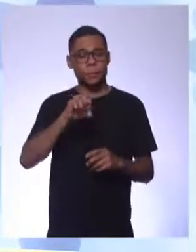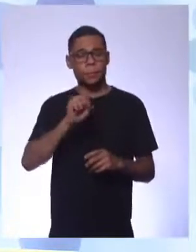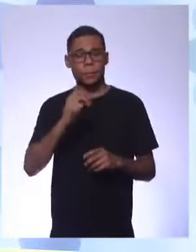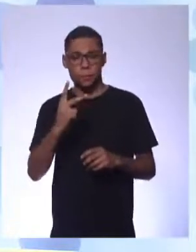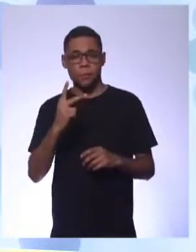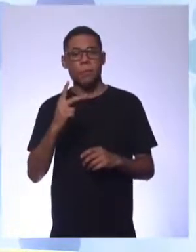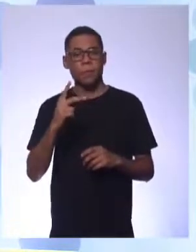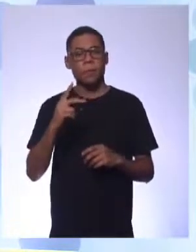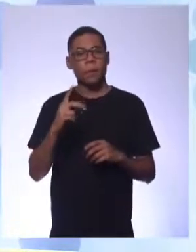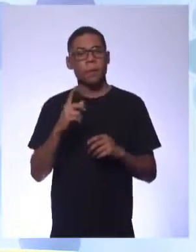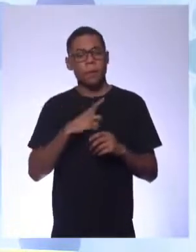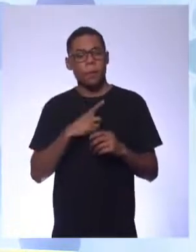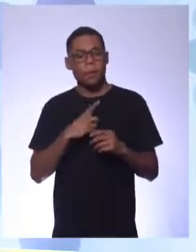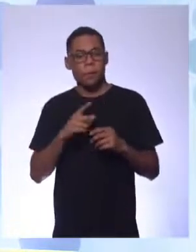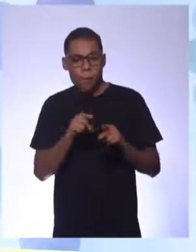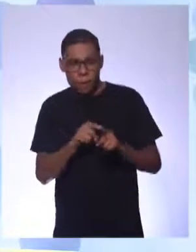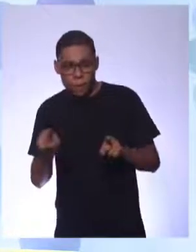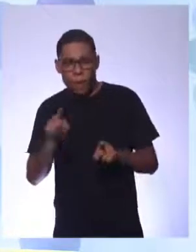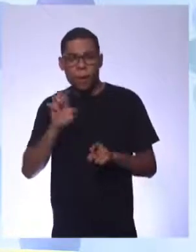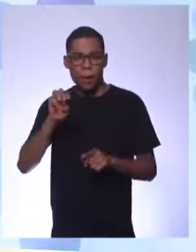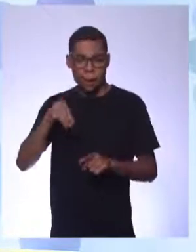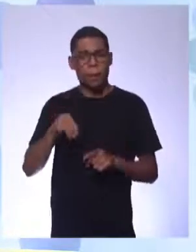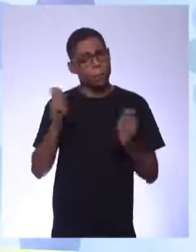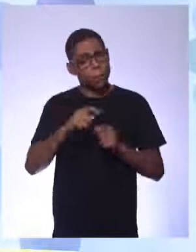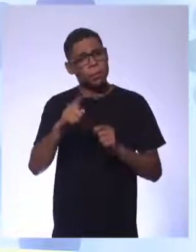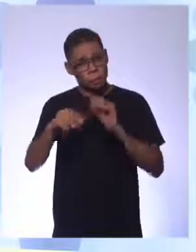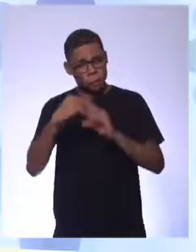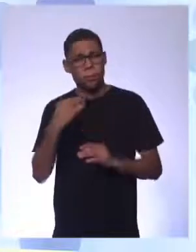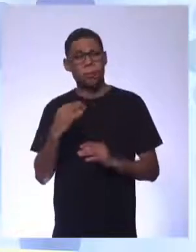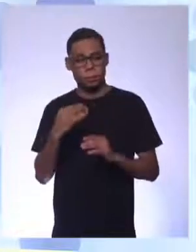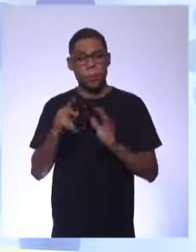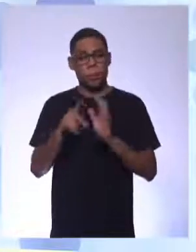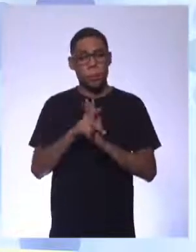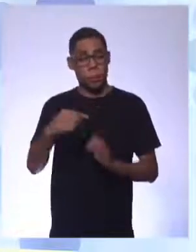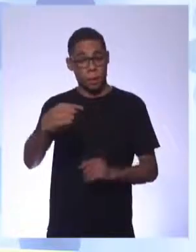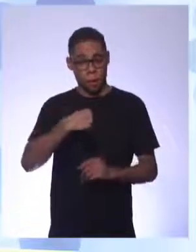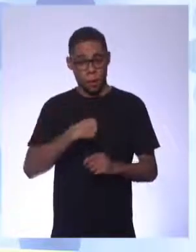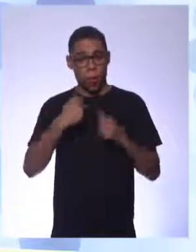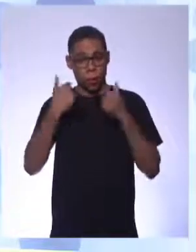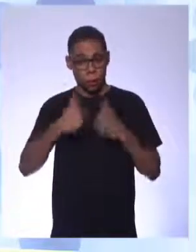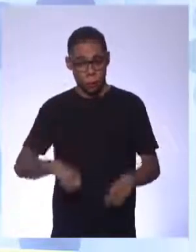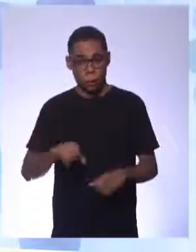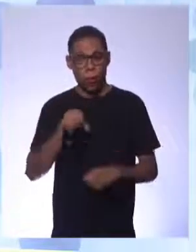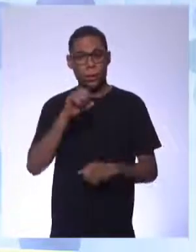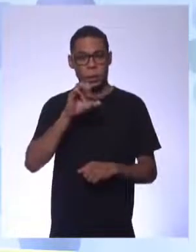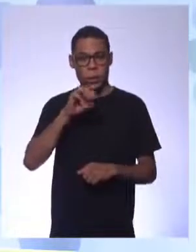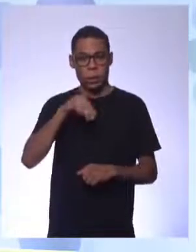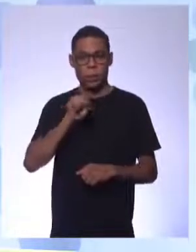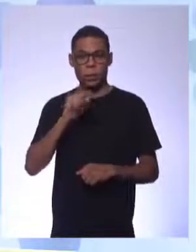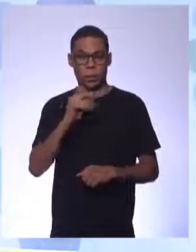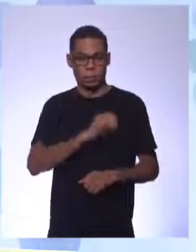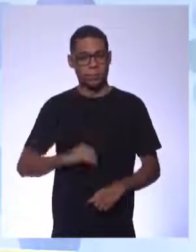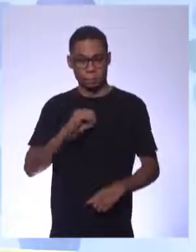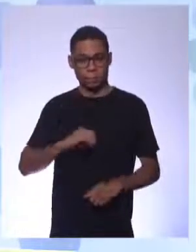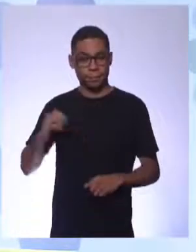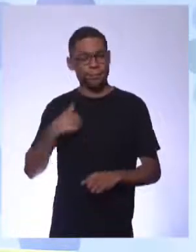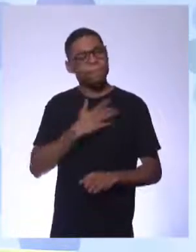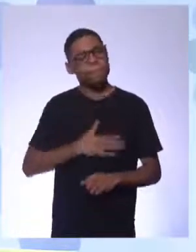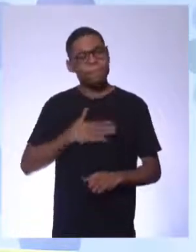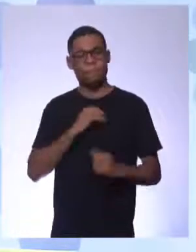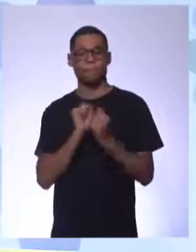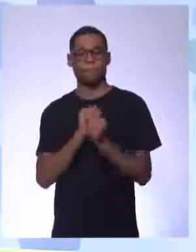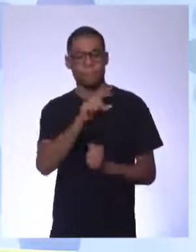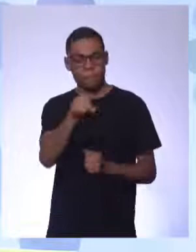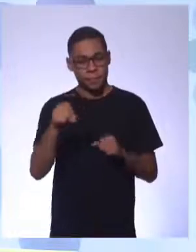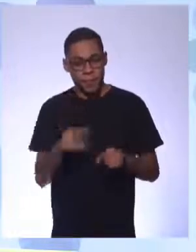maior prazer, né? Publique o seu texto nas redes sociais com a hashtag Eu no CMSP. E foi um prazer ter você aqui